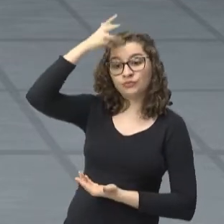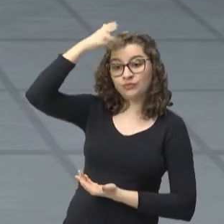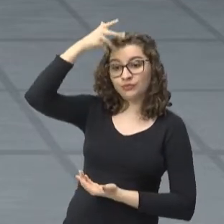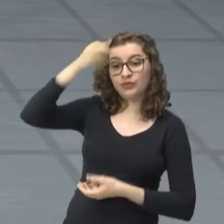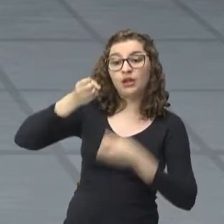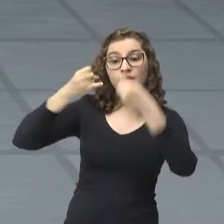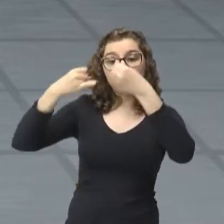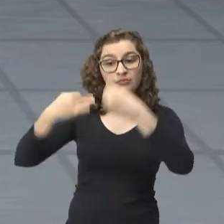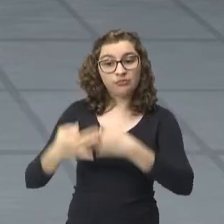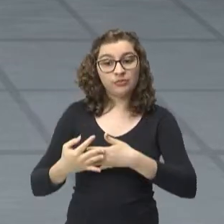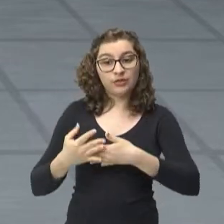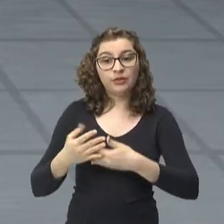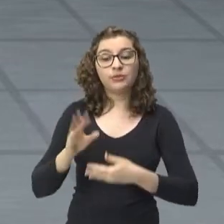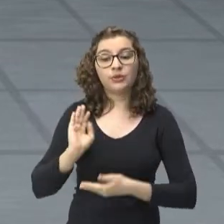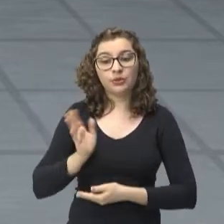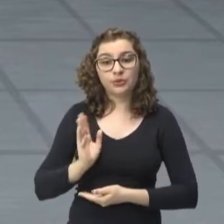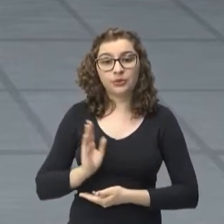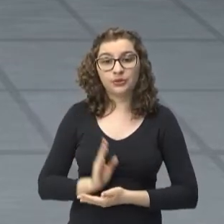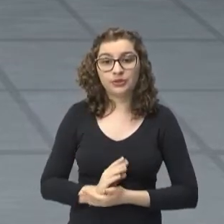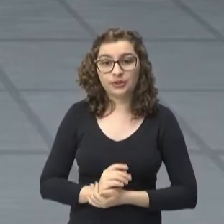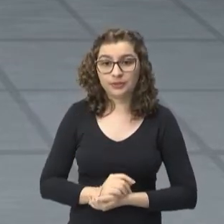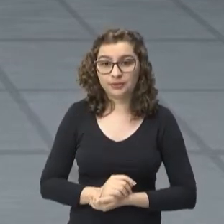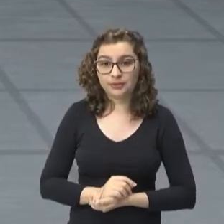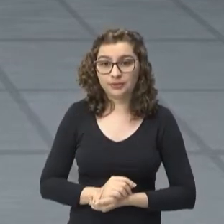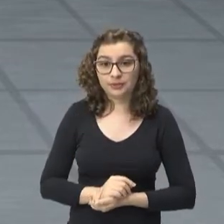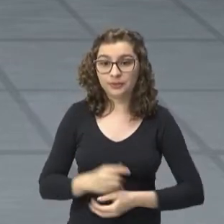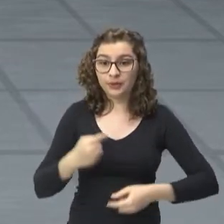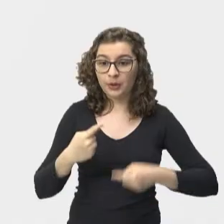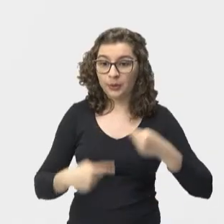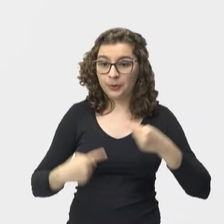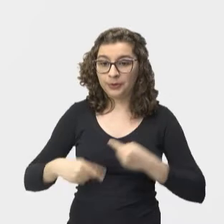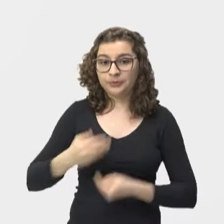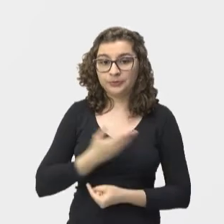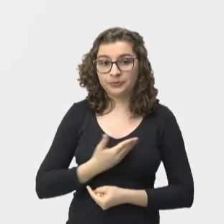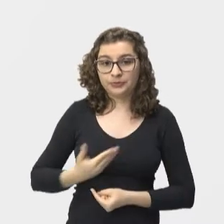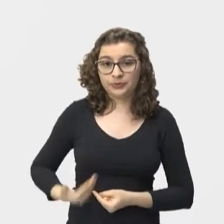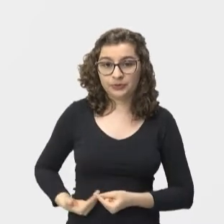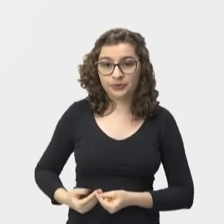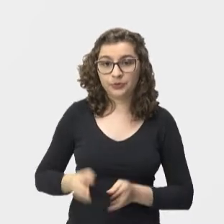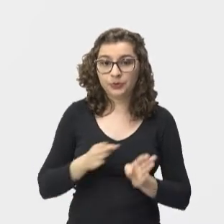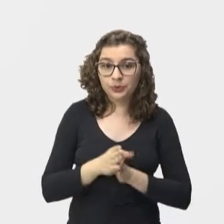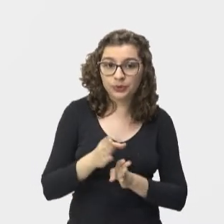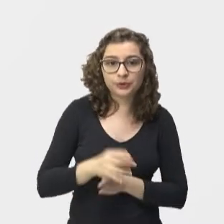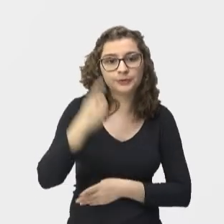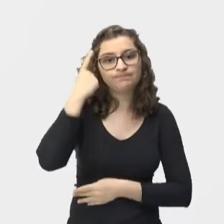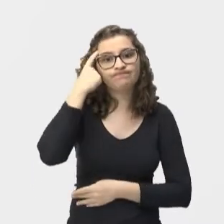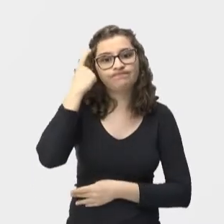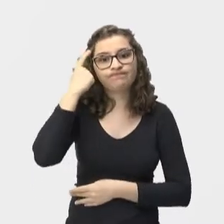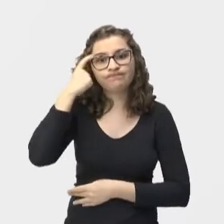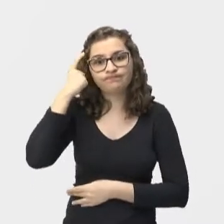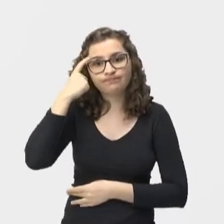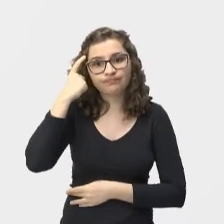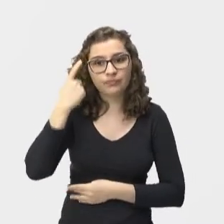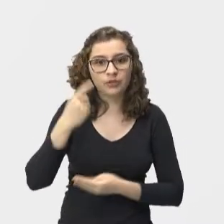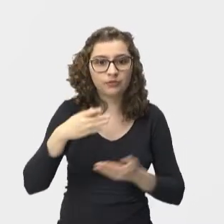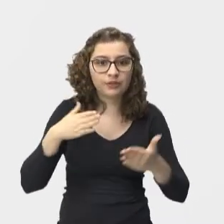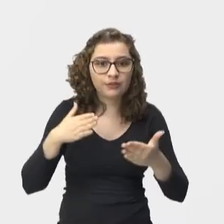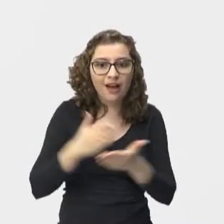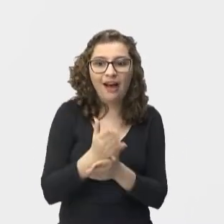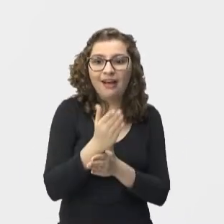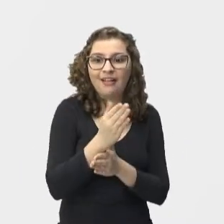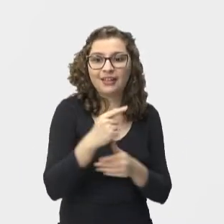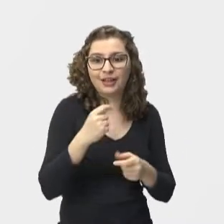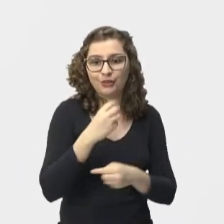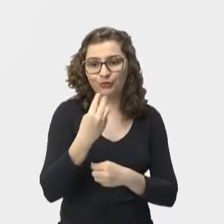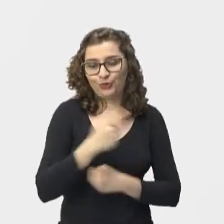confirmar aqui, né, políticas públicas. É uma política orientada por ideais que